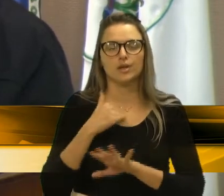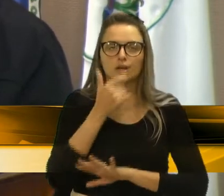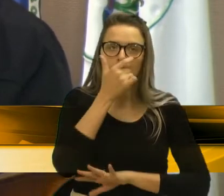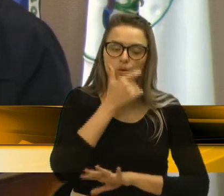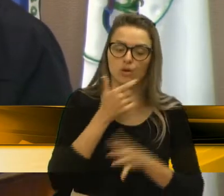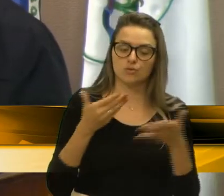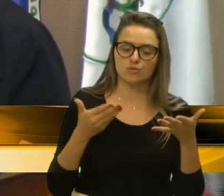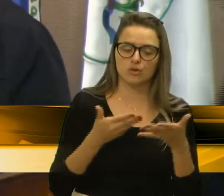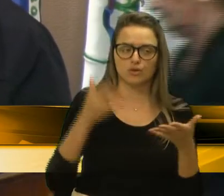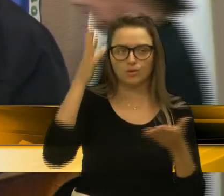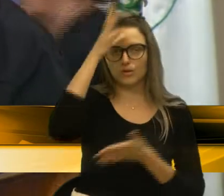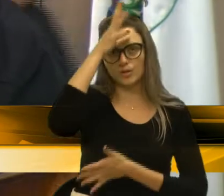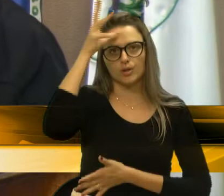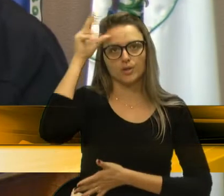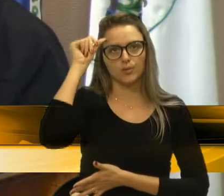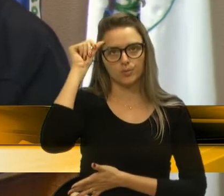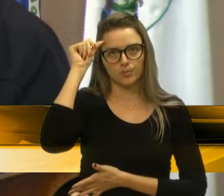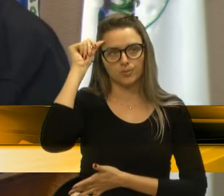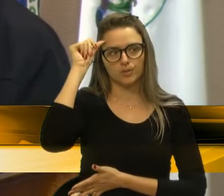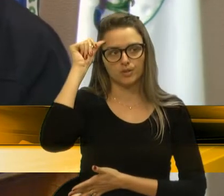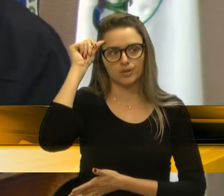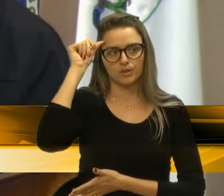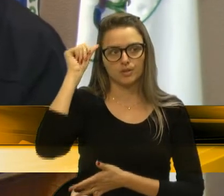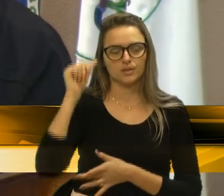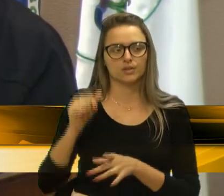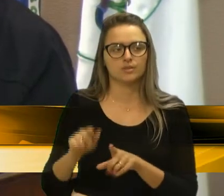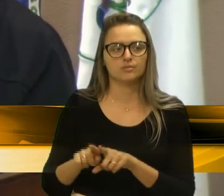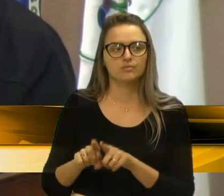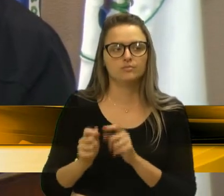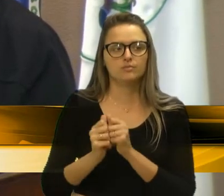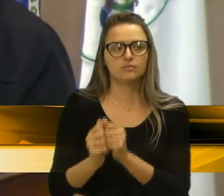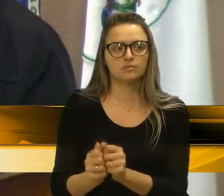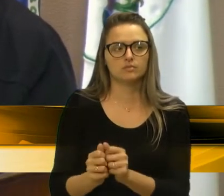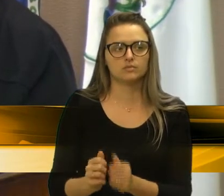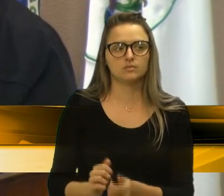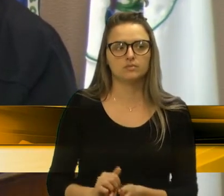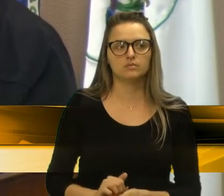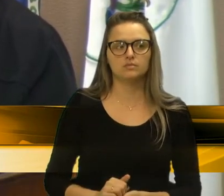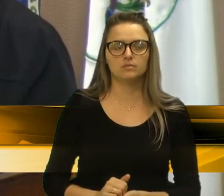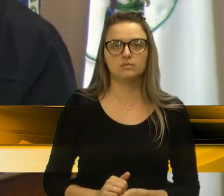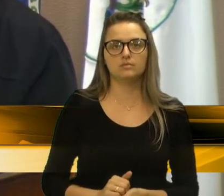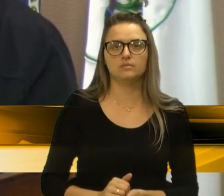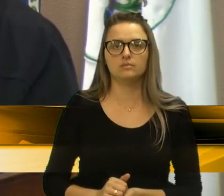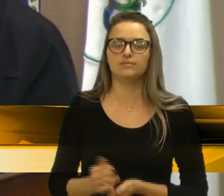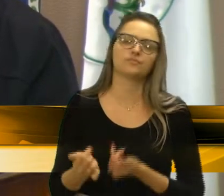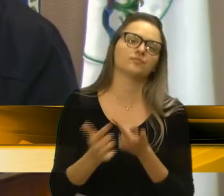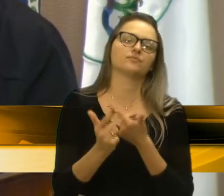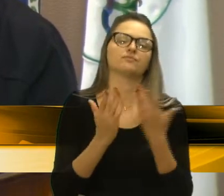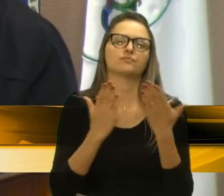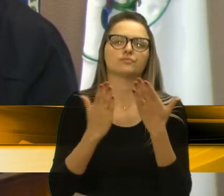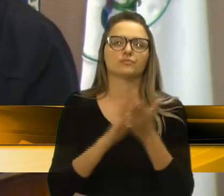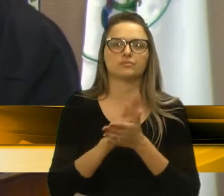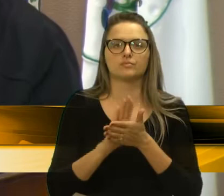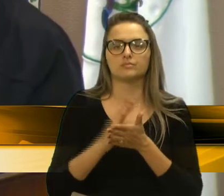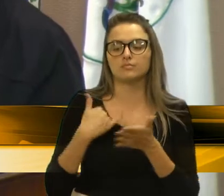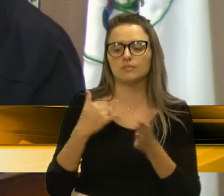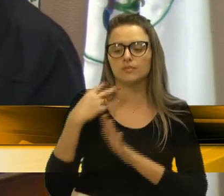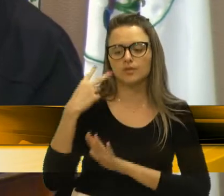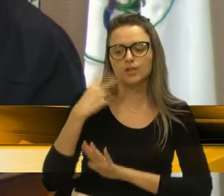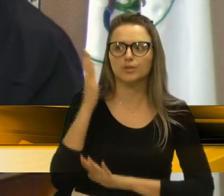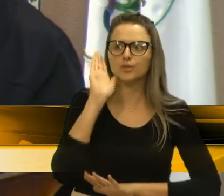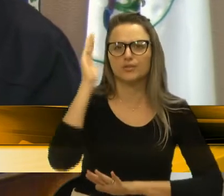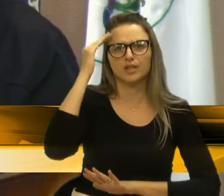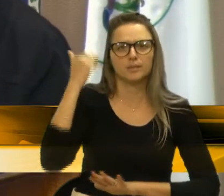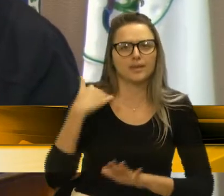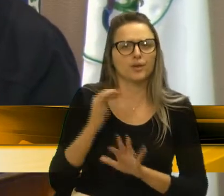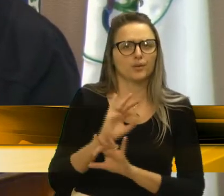deva andar seja por aí, porque abre um precedente grandioso, sem dúvida nenhuma. Vereador Felipe, eu não teria me